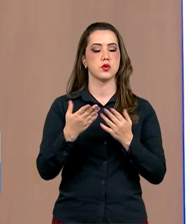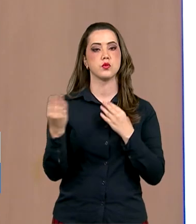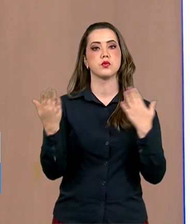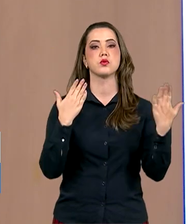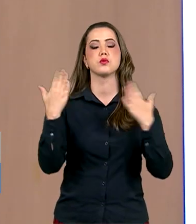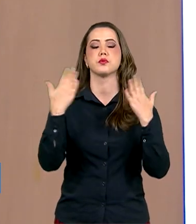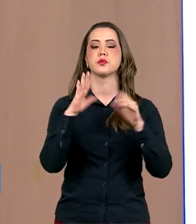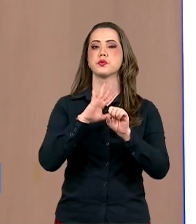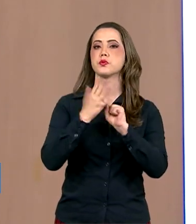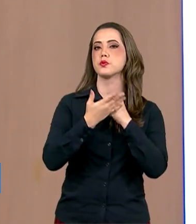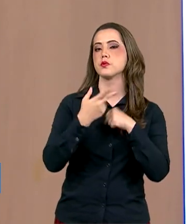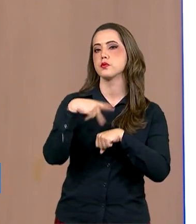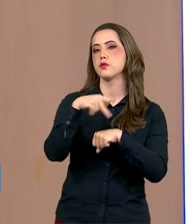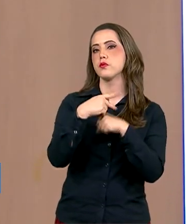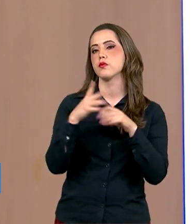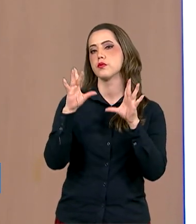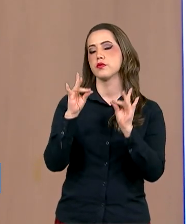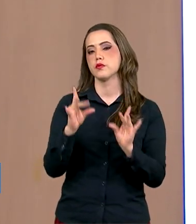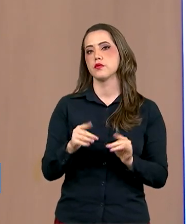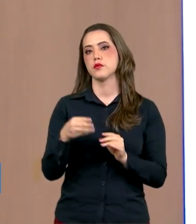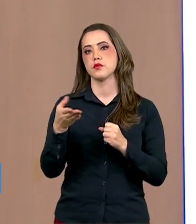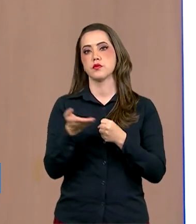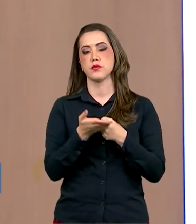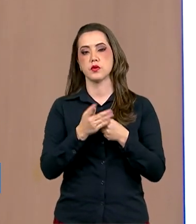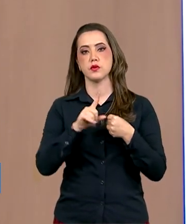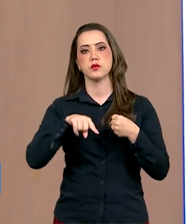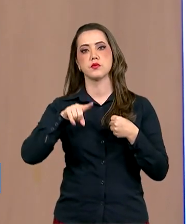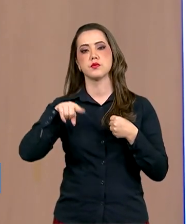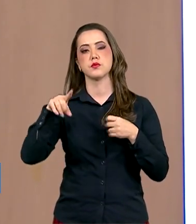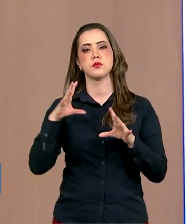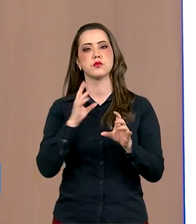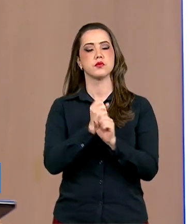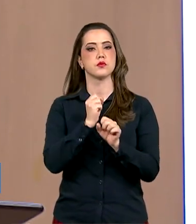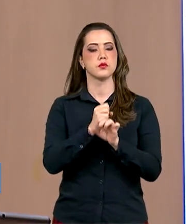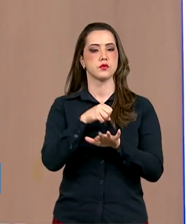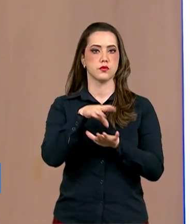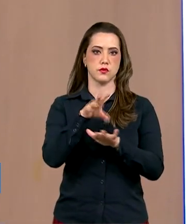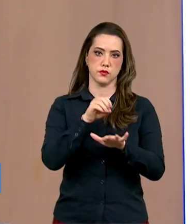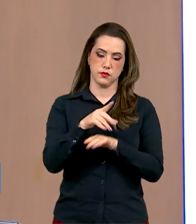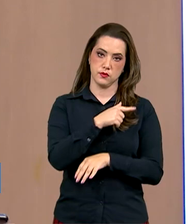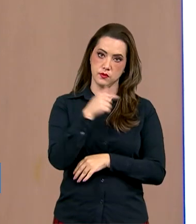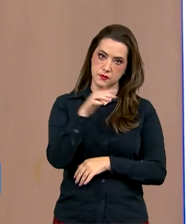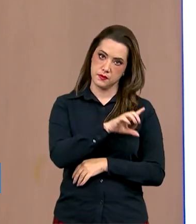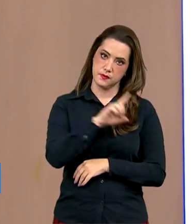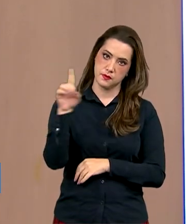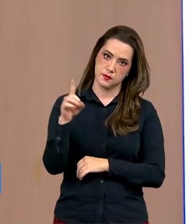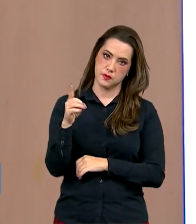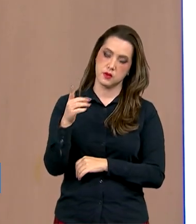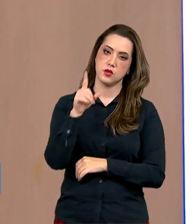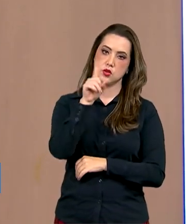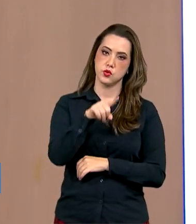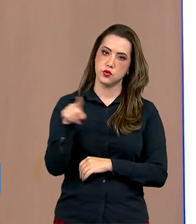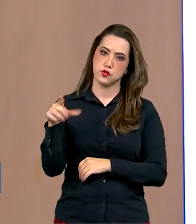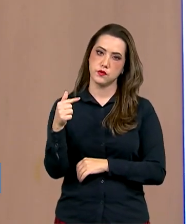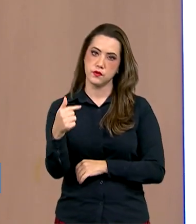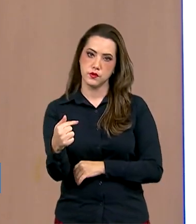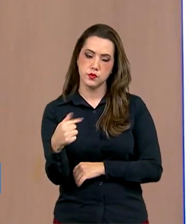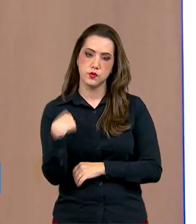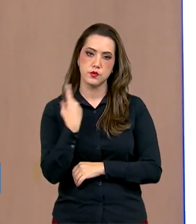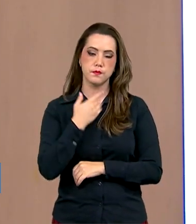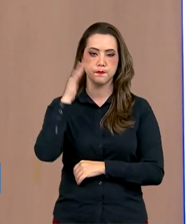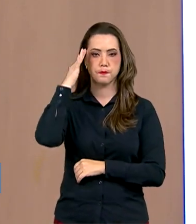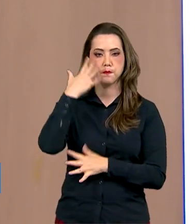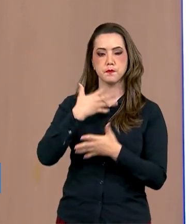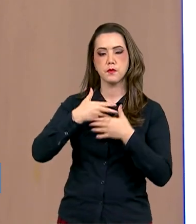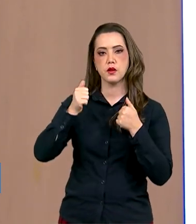pelo país, com detalhes da média móvel, que é a soma dos dados dos últimos 7 dias, dividida por 7. Assim dá para a gente